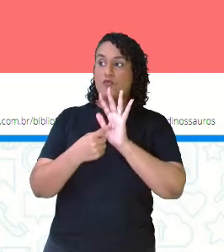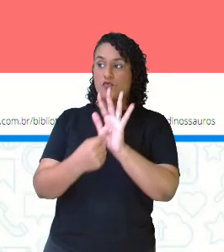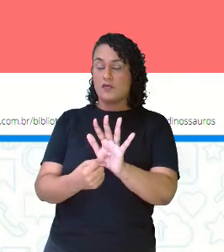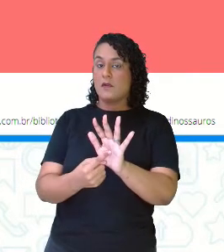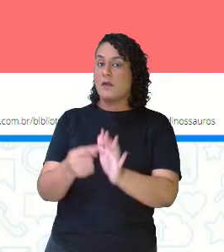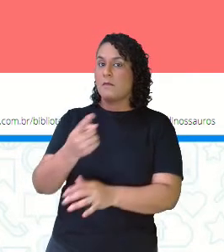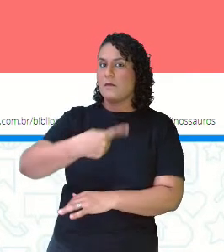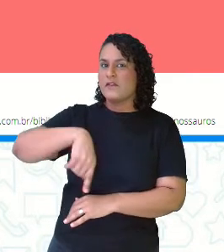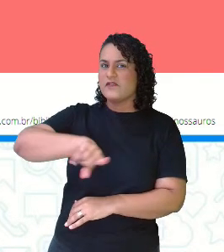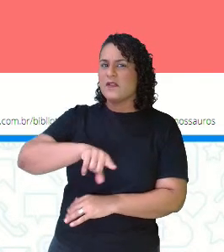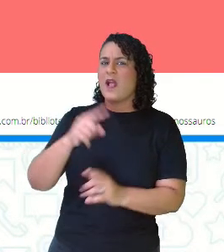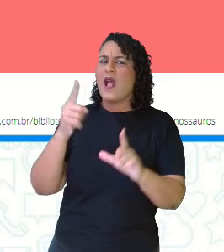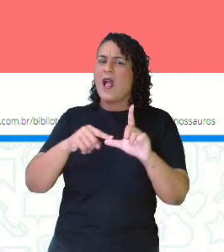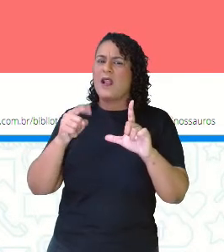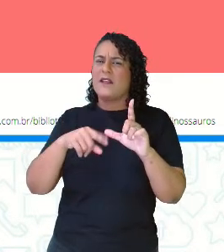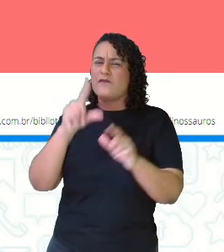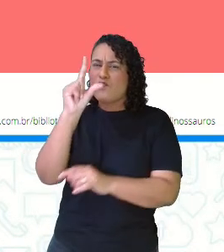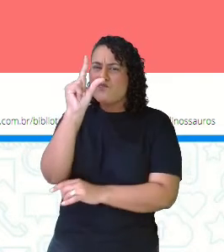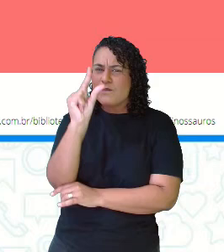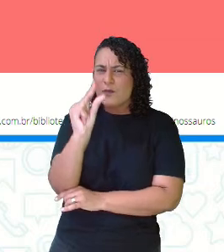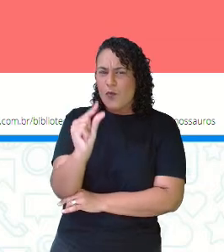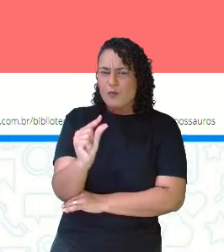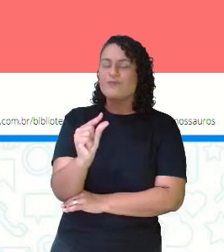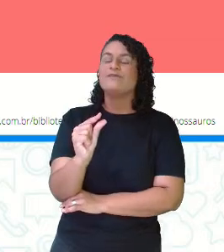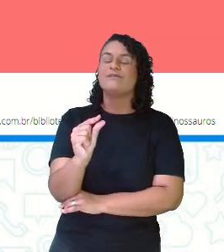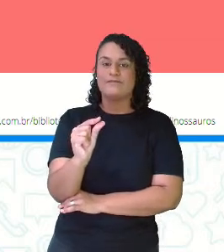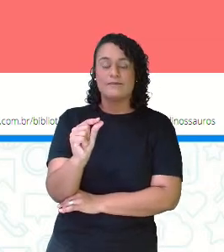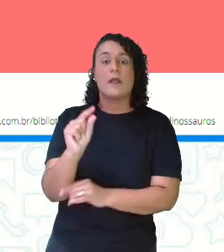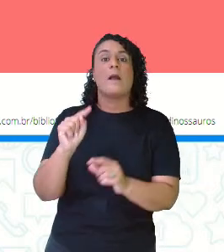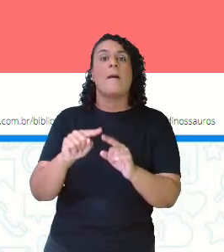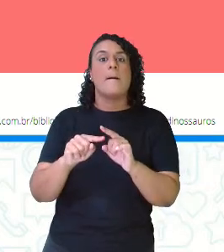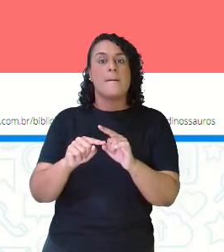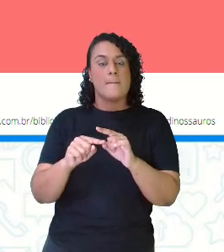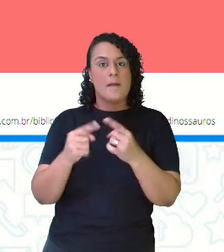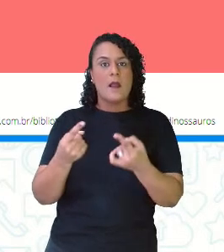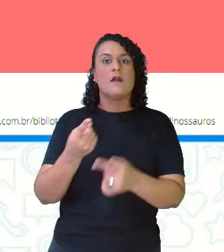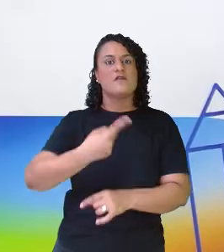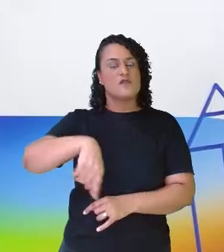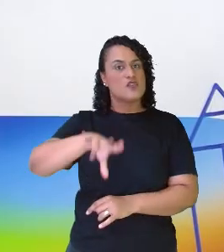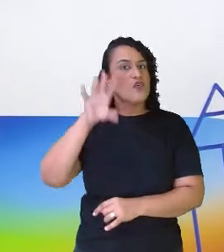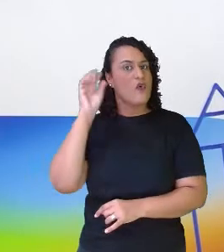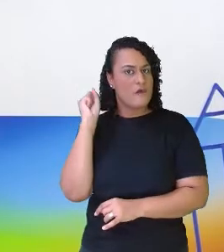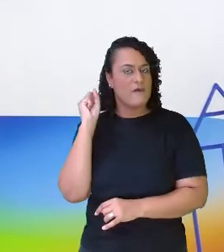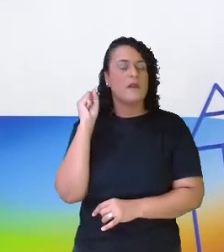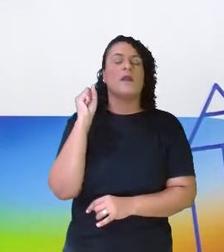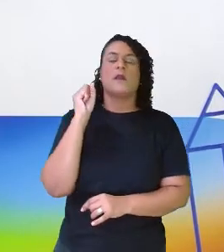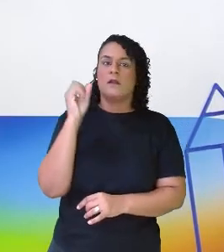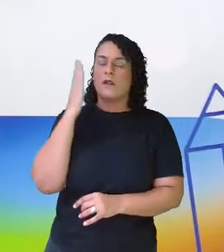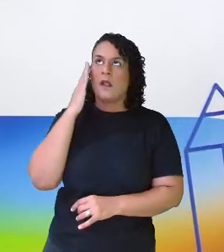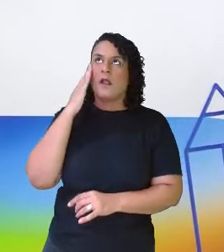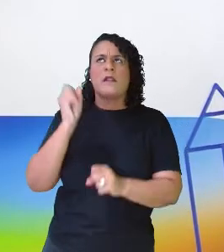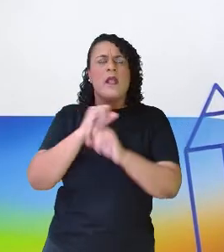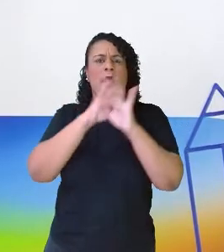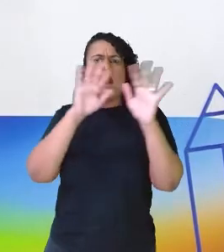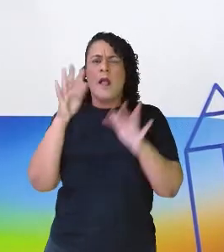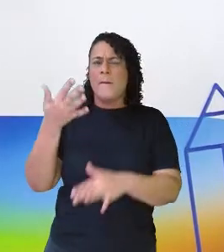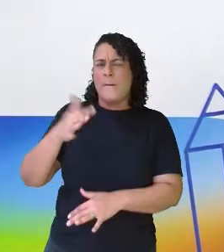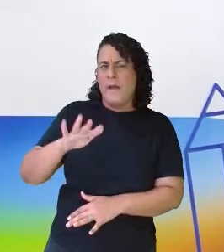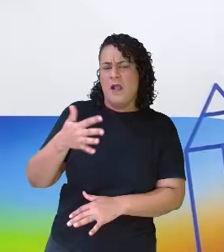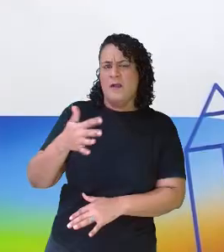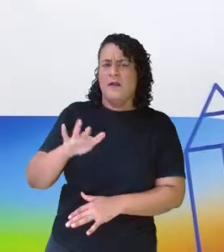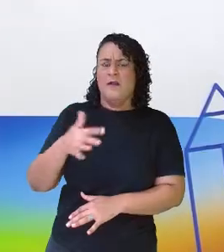vocês, a letra ficou muito pequenininha, né? Mas vocês lendo, como vocês escutando o que eu estou lendo, dá para entender mais ou menos qual é a